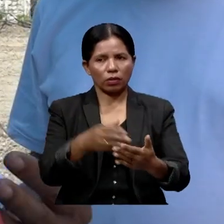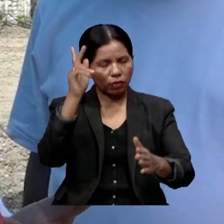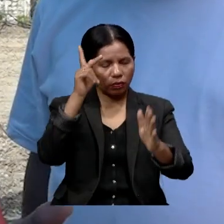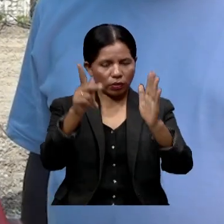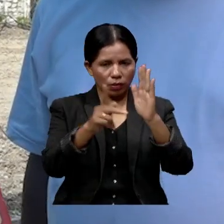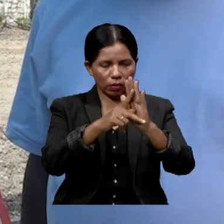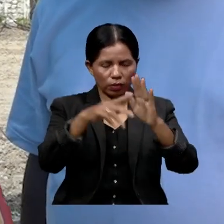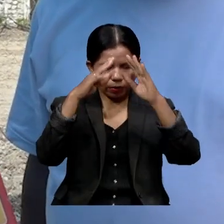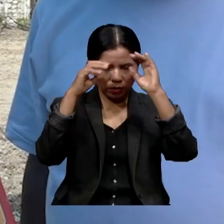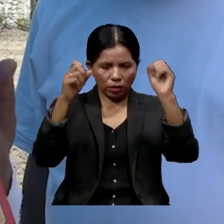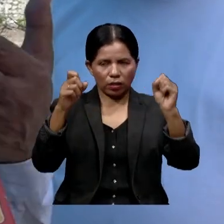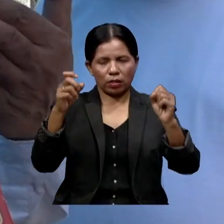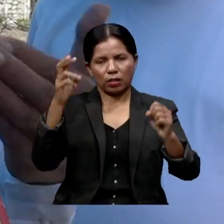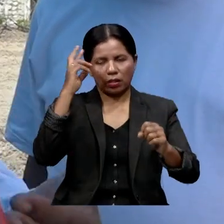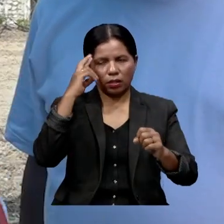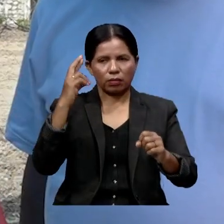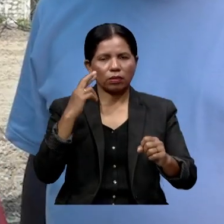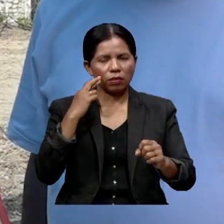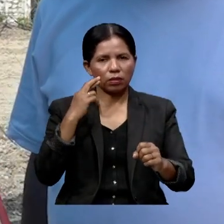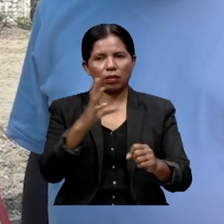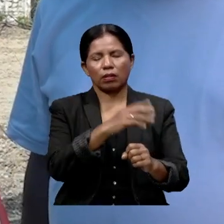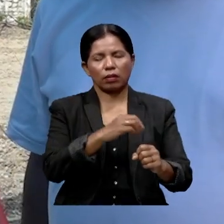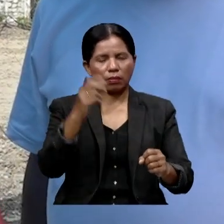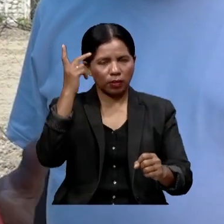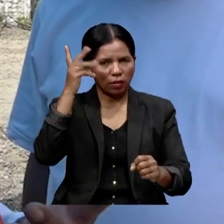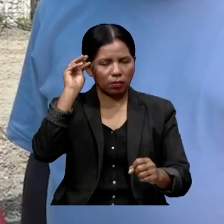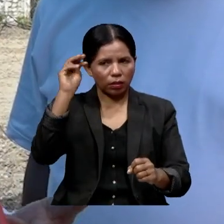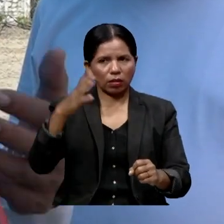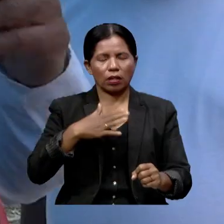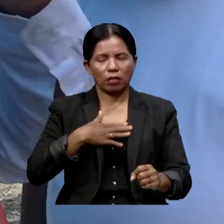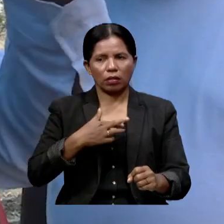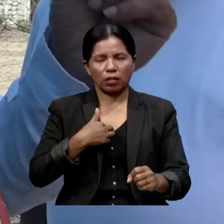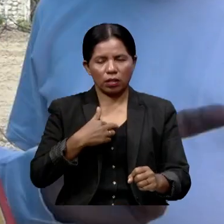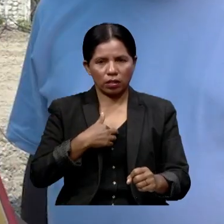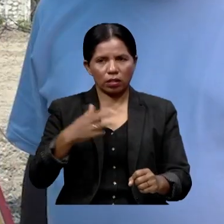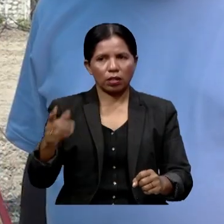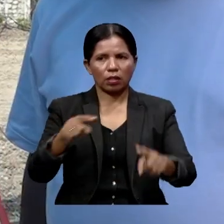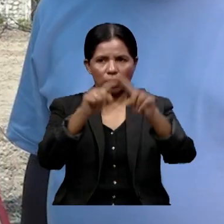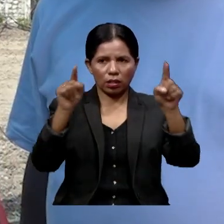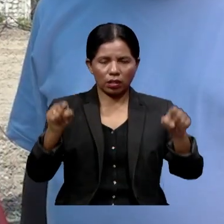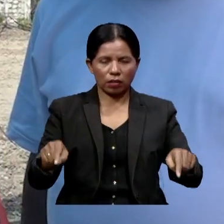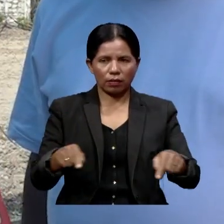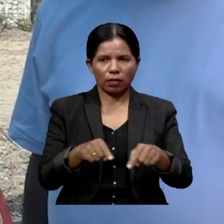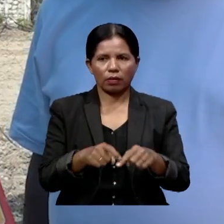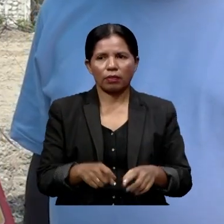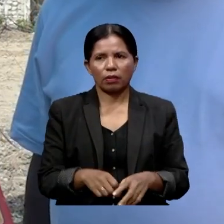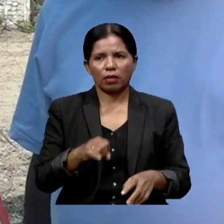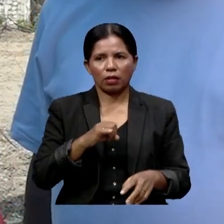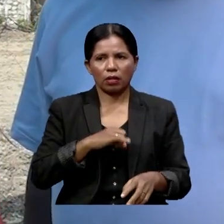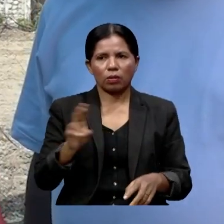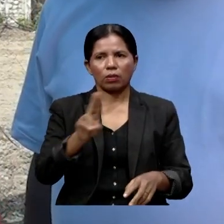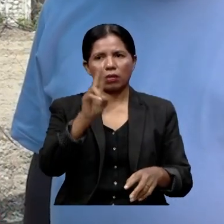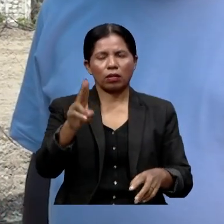fotografia seu presidente da República nian, seu primeiro-ministro nian, hau nian rasi que ia banner ser né. Portanto, hau aproveita